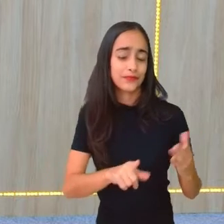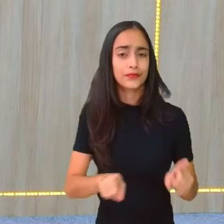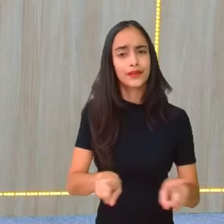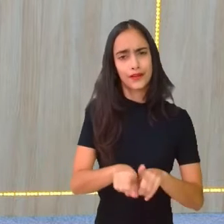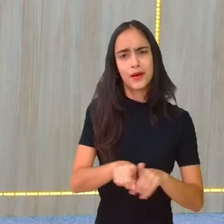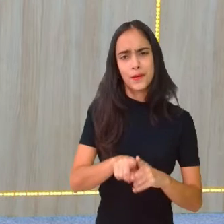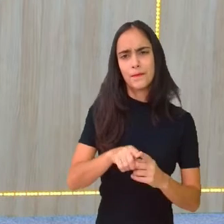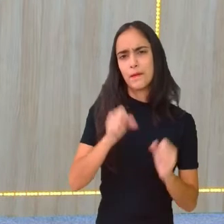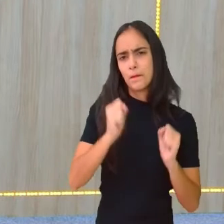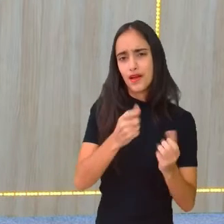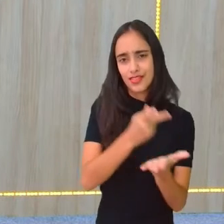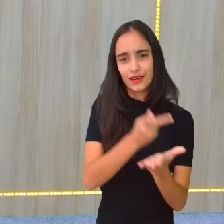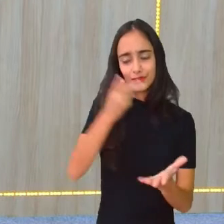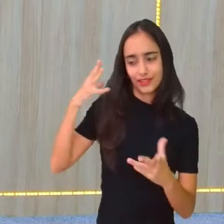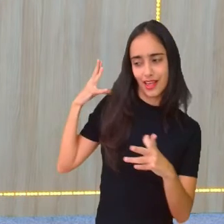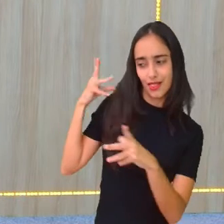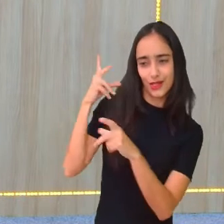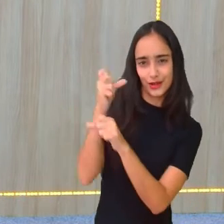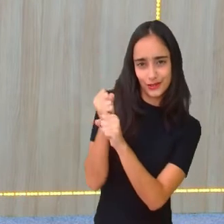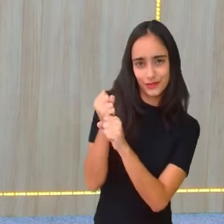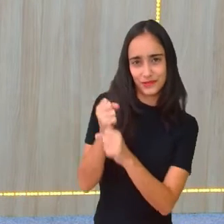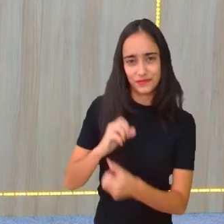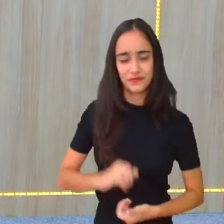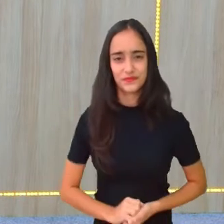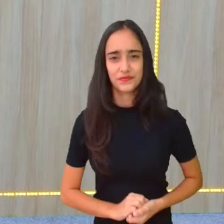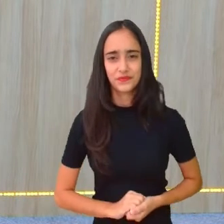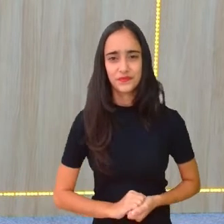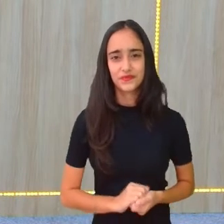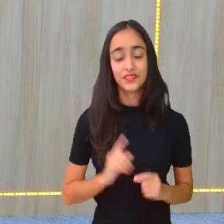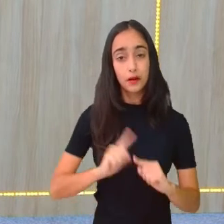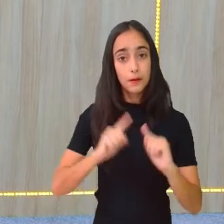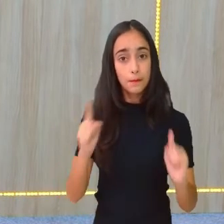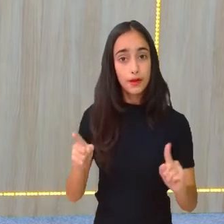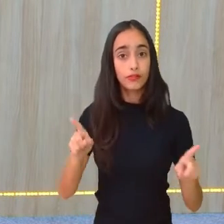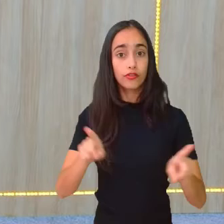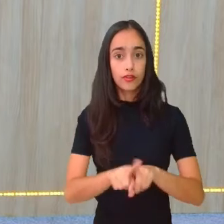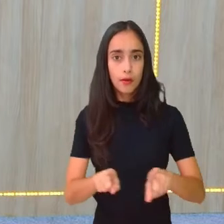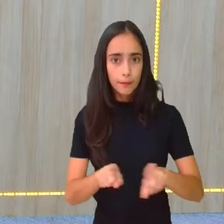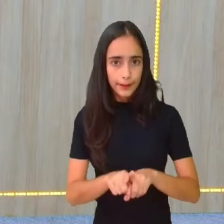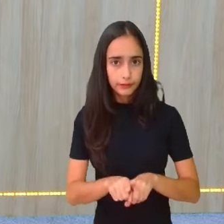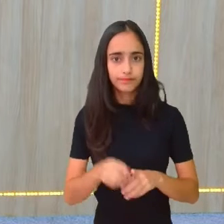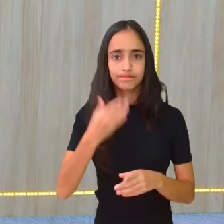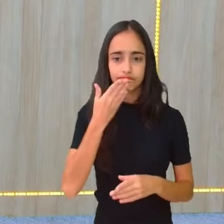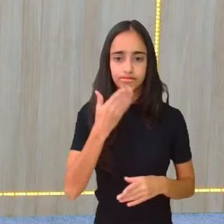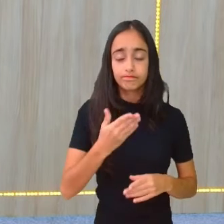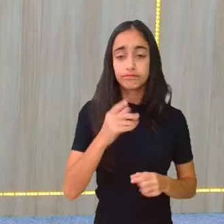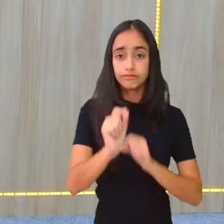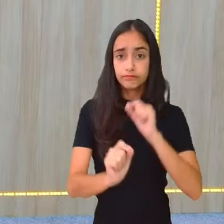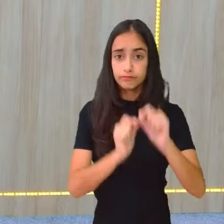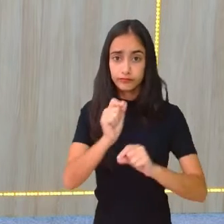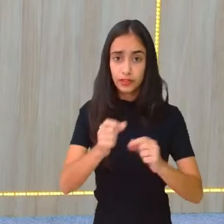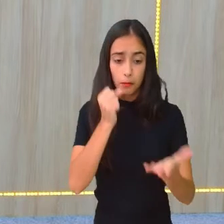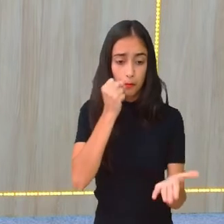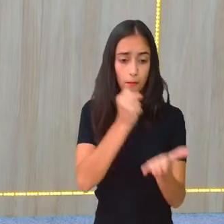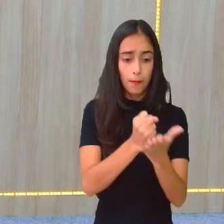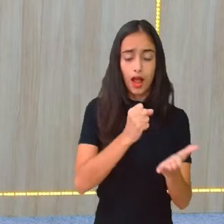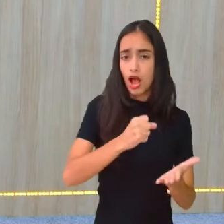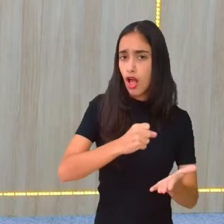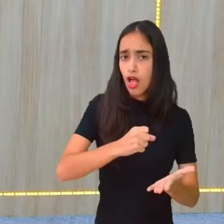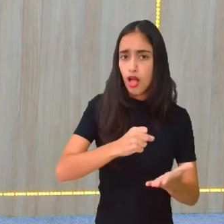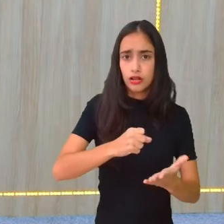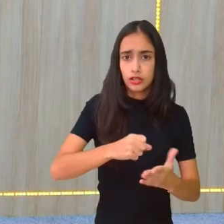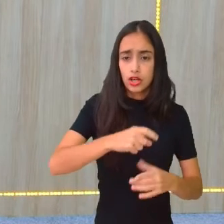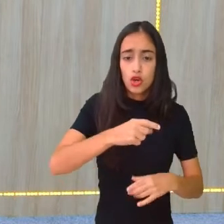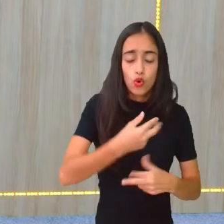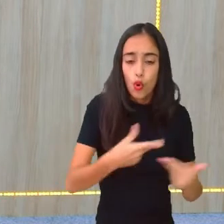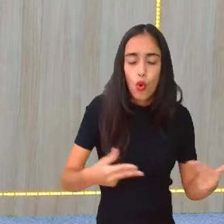Mas é preferível que se marquem também as partes importantes, as partes conceituais, as partes